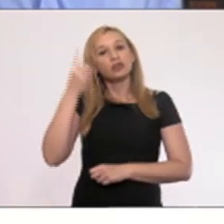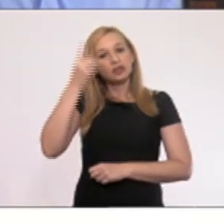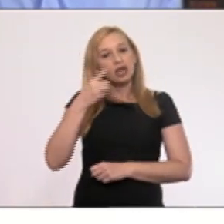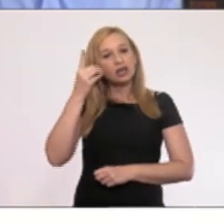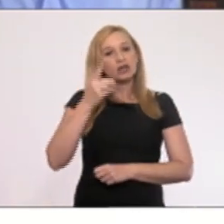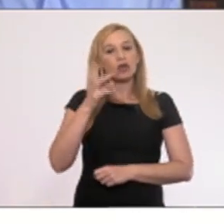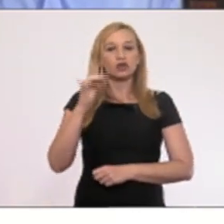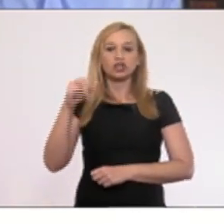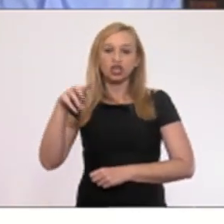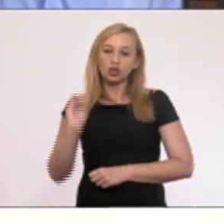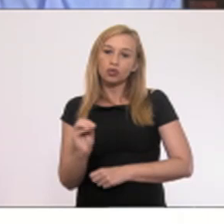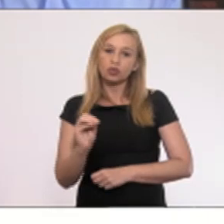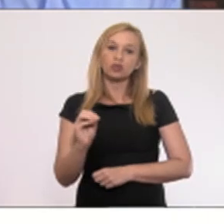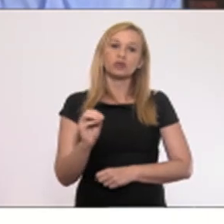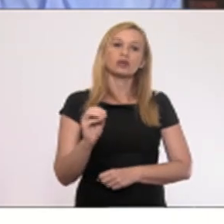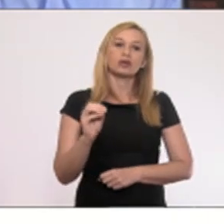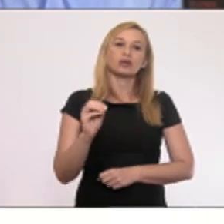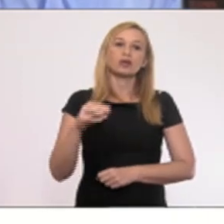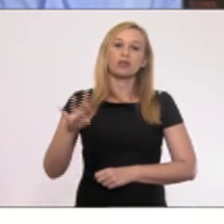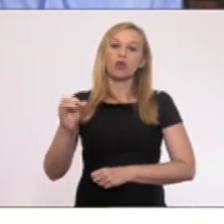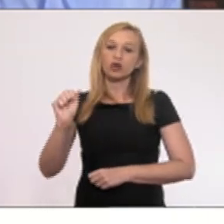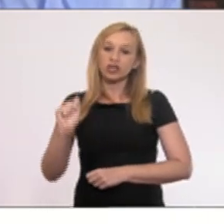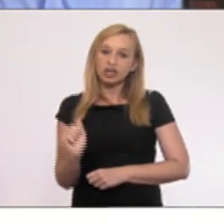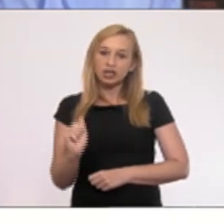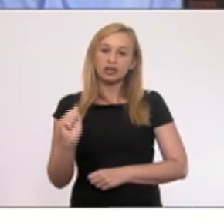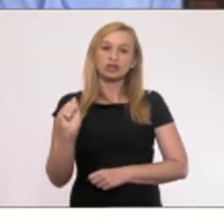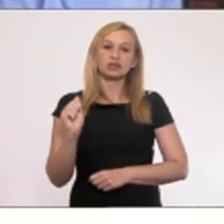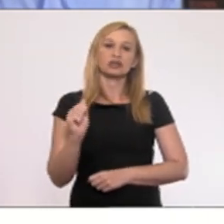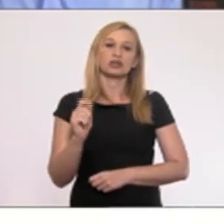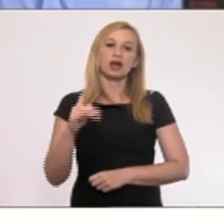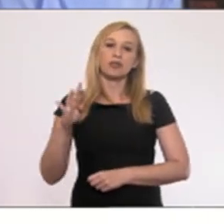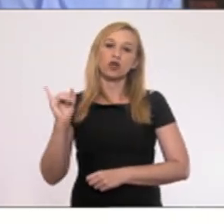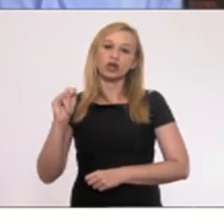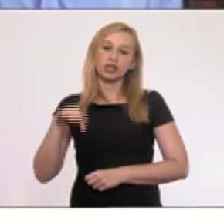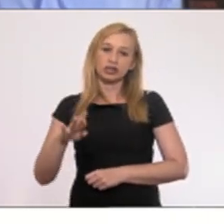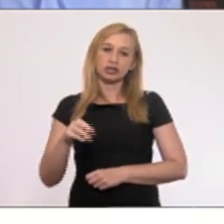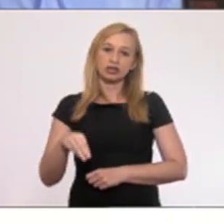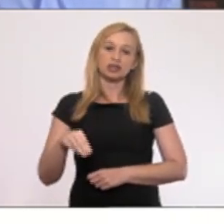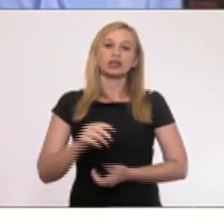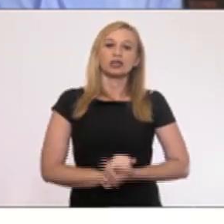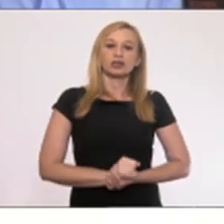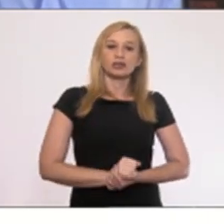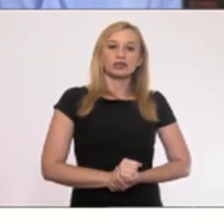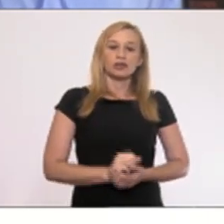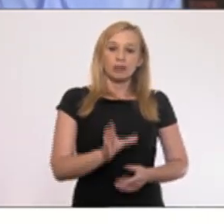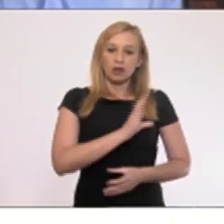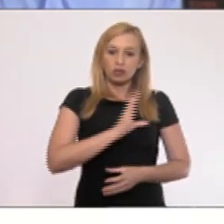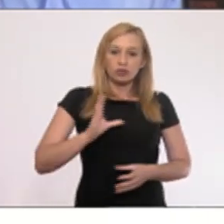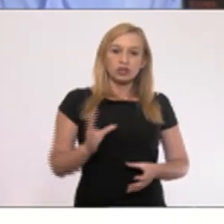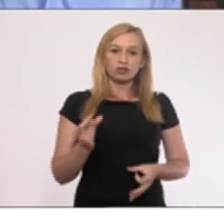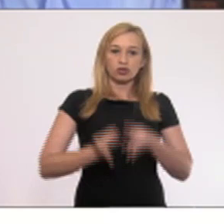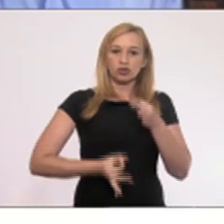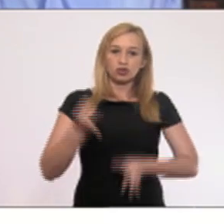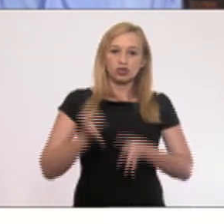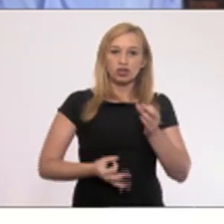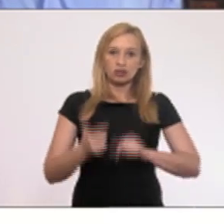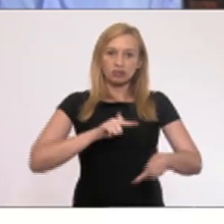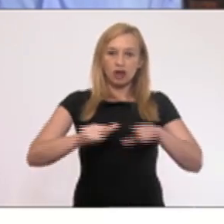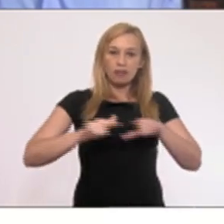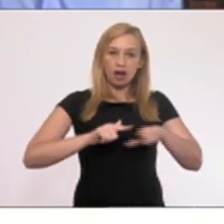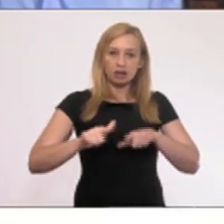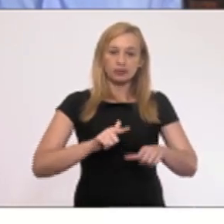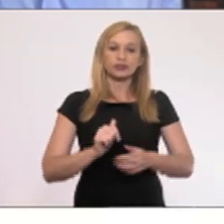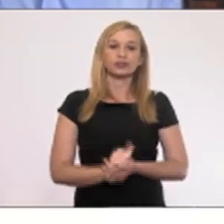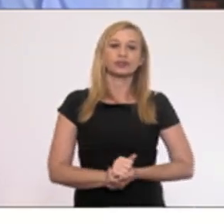Rodrigo Bacelar, Mônica Francisca, Marta Rocha e Rodrigo Amorim. Pendendo de pareceres das comissões de constituição de justiça, de trabalho, legislação